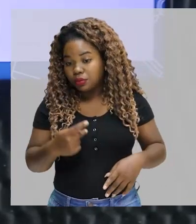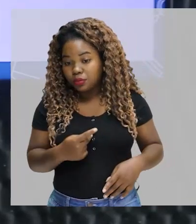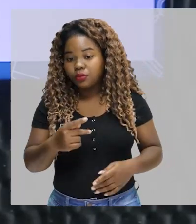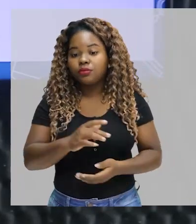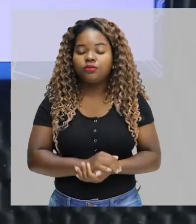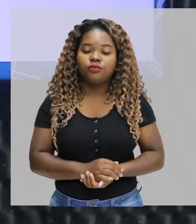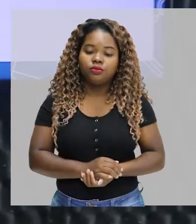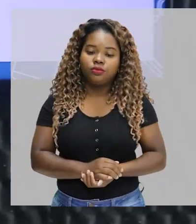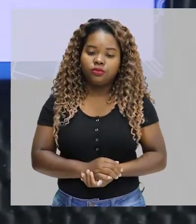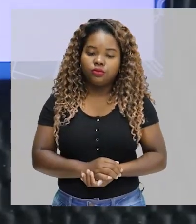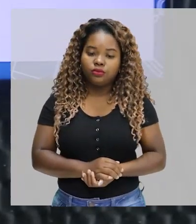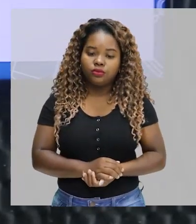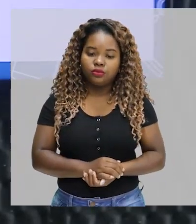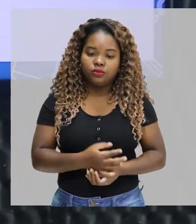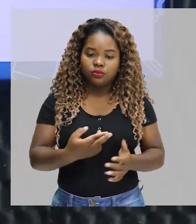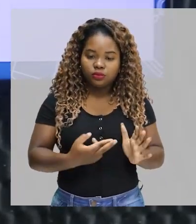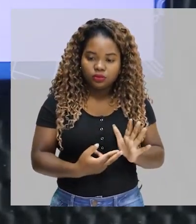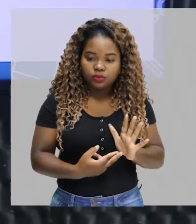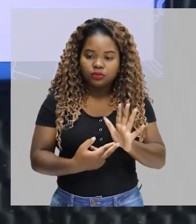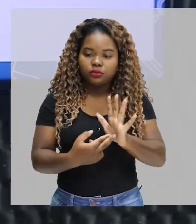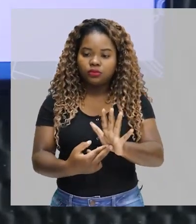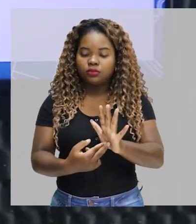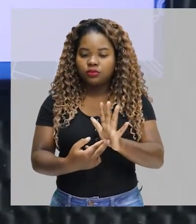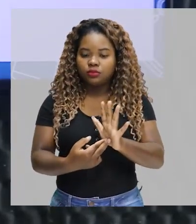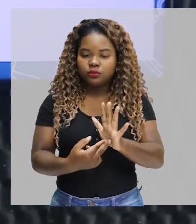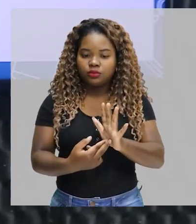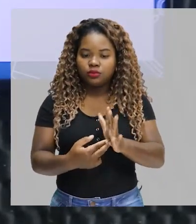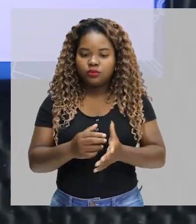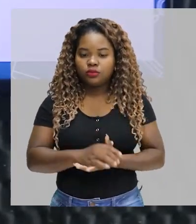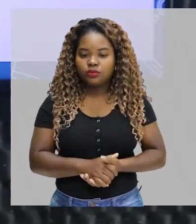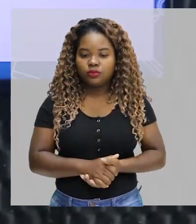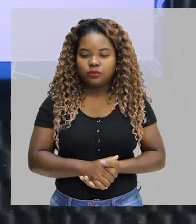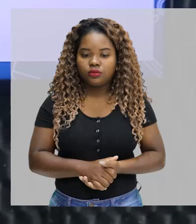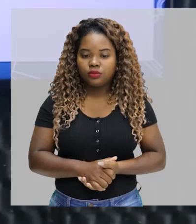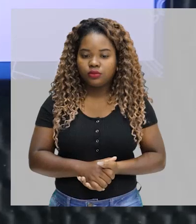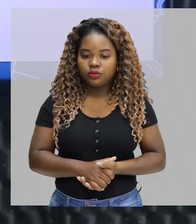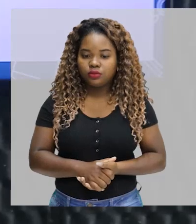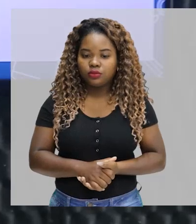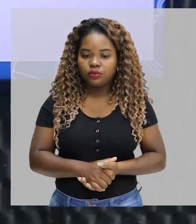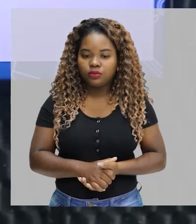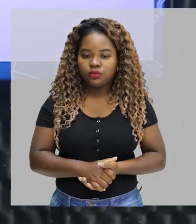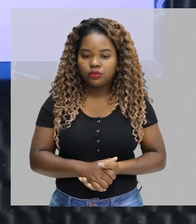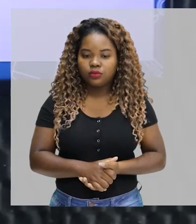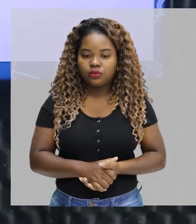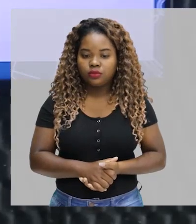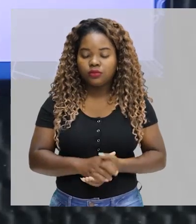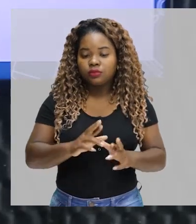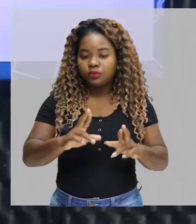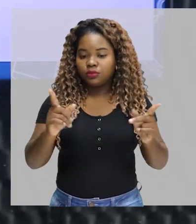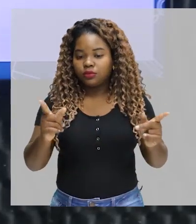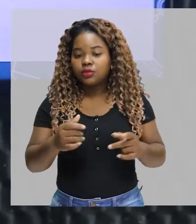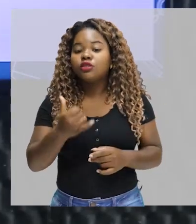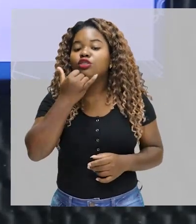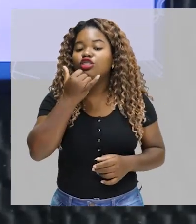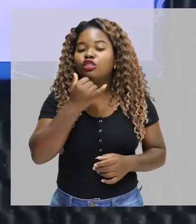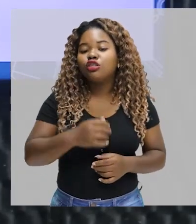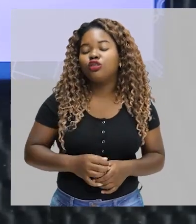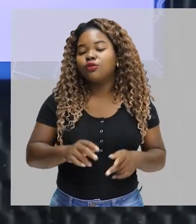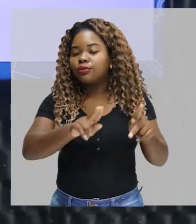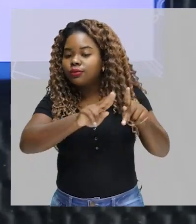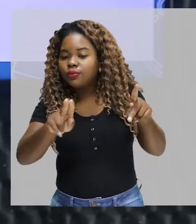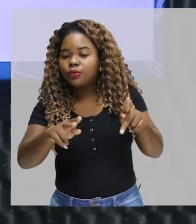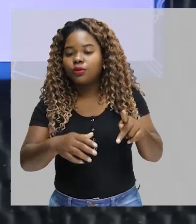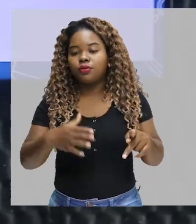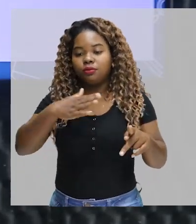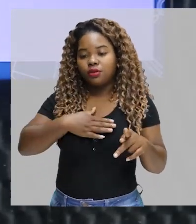deles representarem a mesma coisa, são palavras um pouquinho diferentes, tá? Qual é a diferença